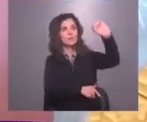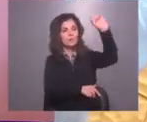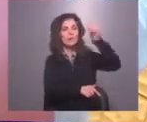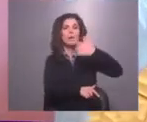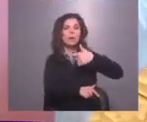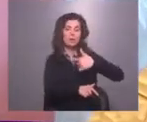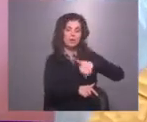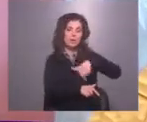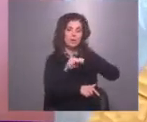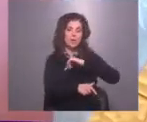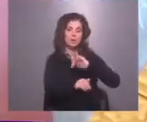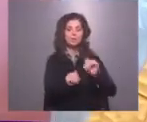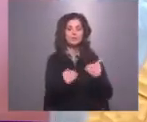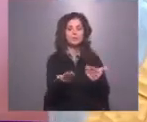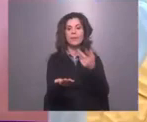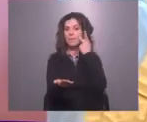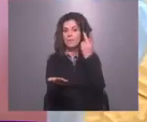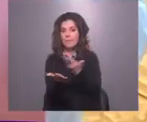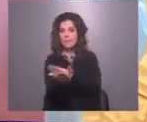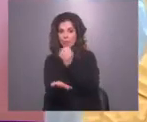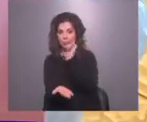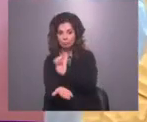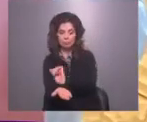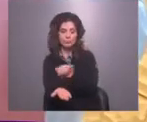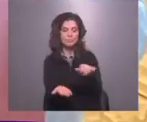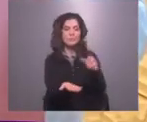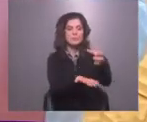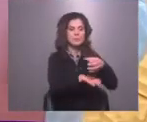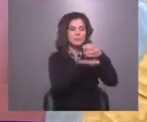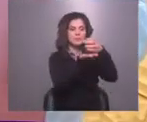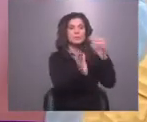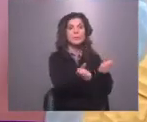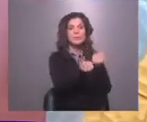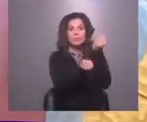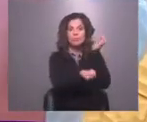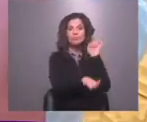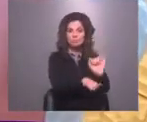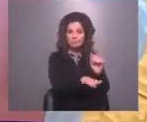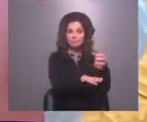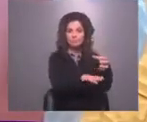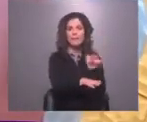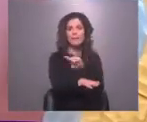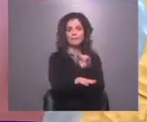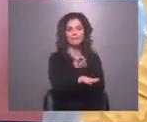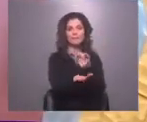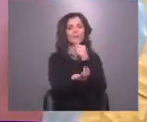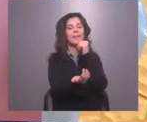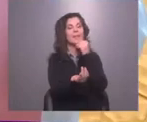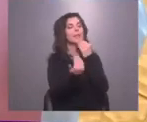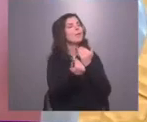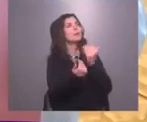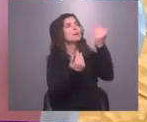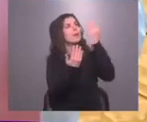vos oferecemos o pão da vida e o cálice da salvação, e vos damos